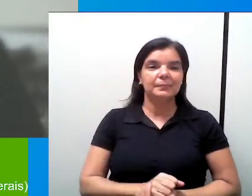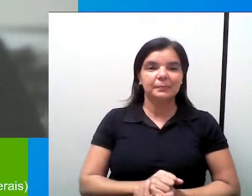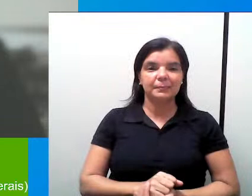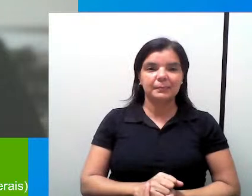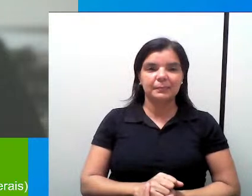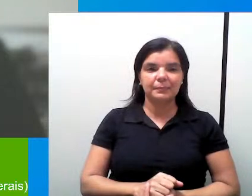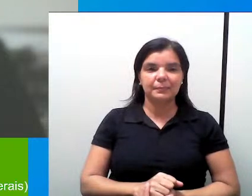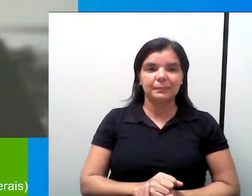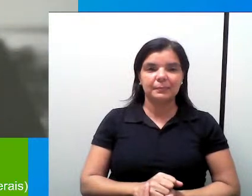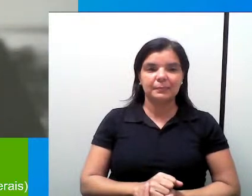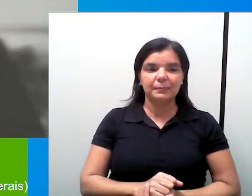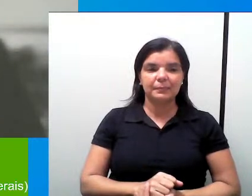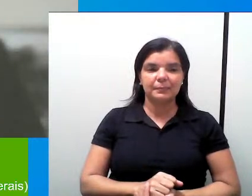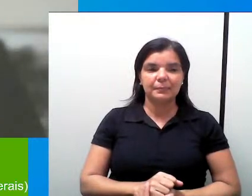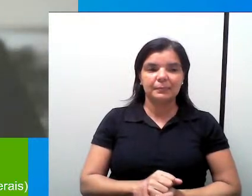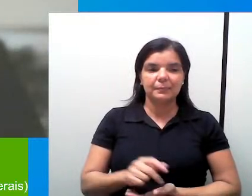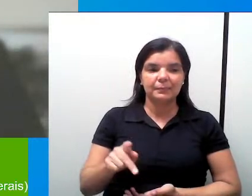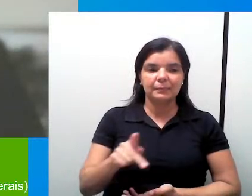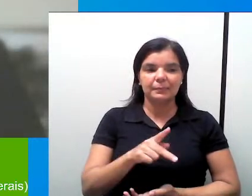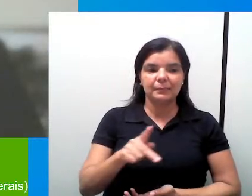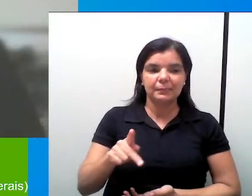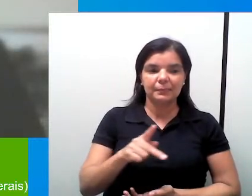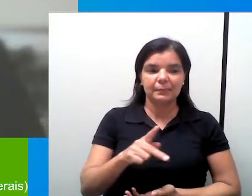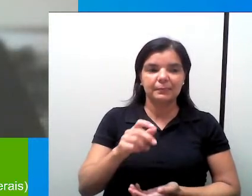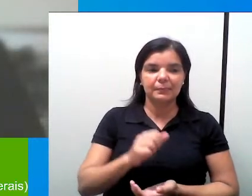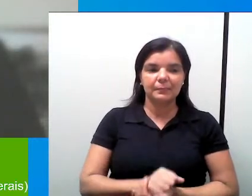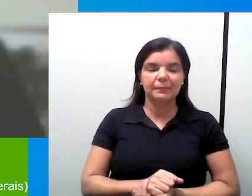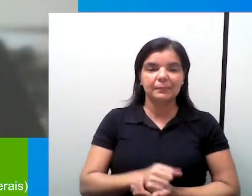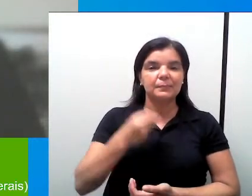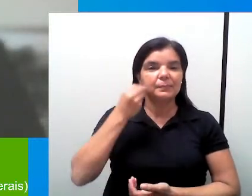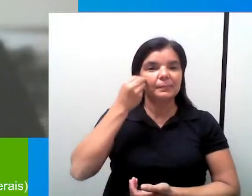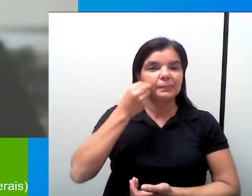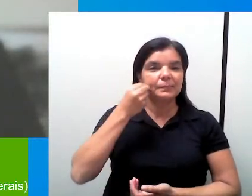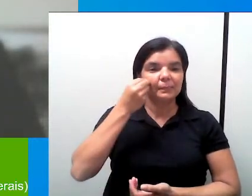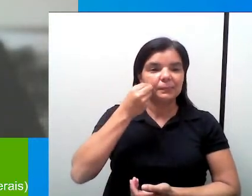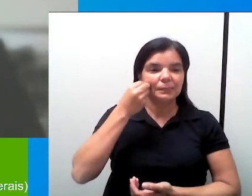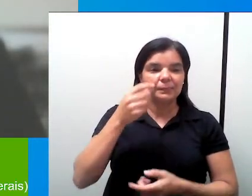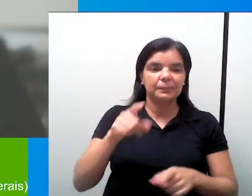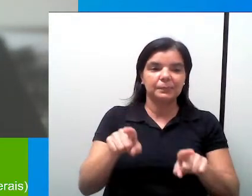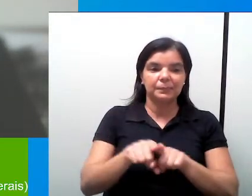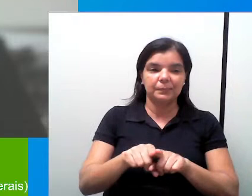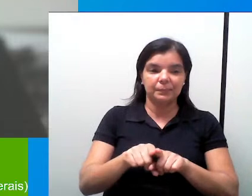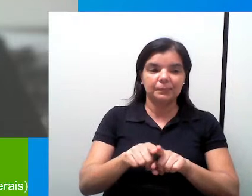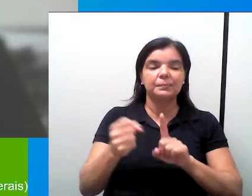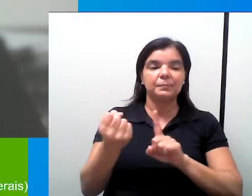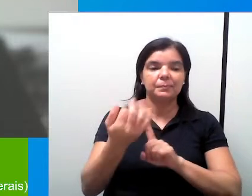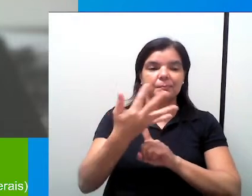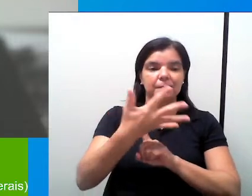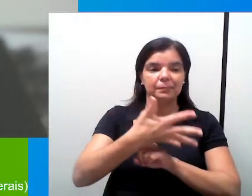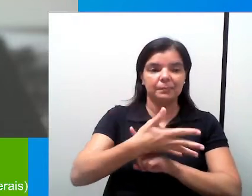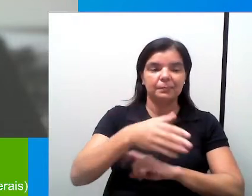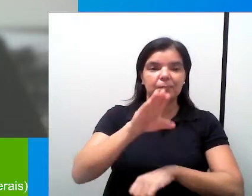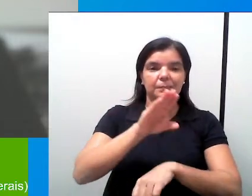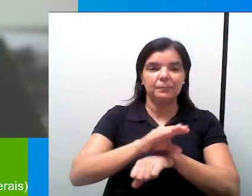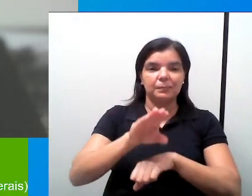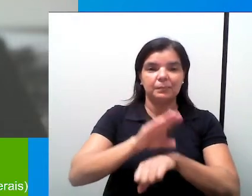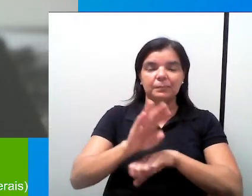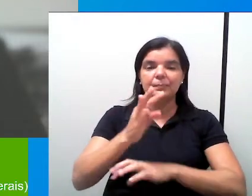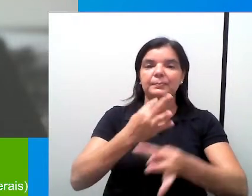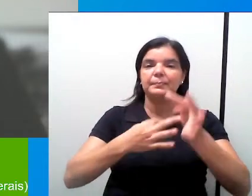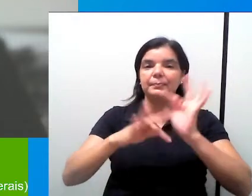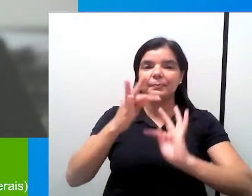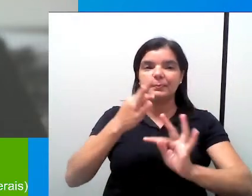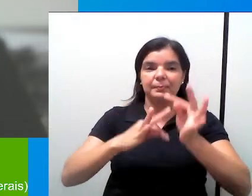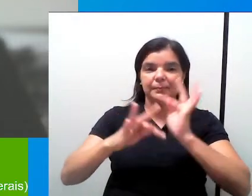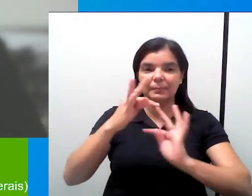Para proferir a palestra de relato de experiência da curricularização da extensão no curso Tecnologia em